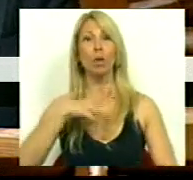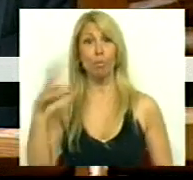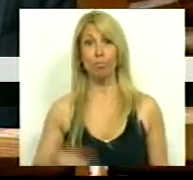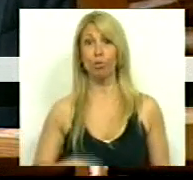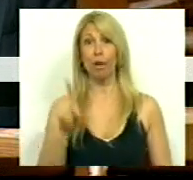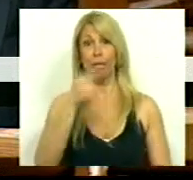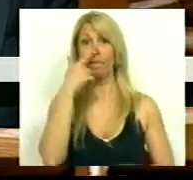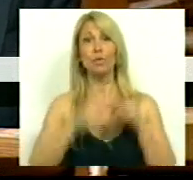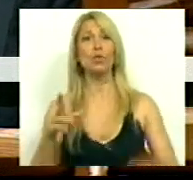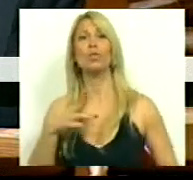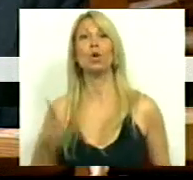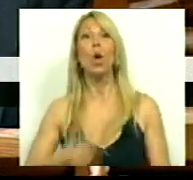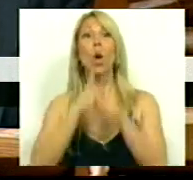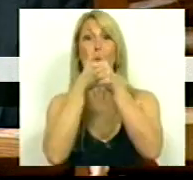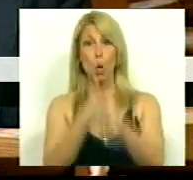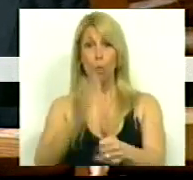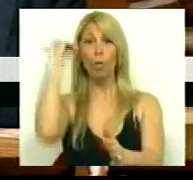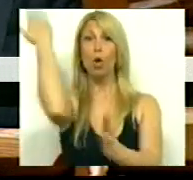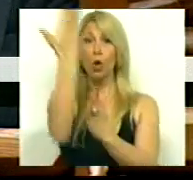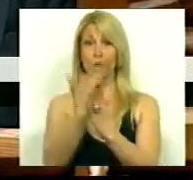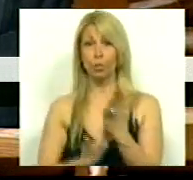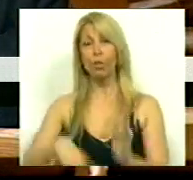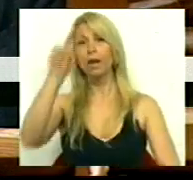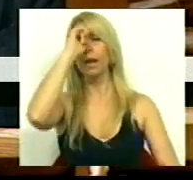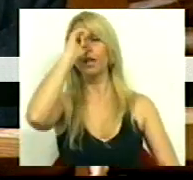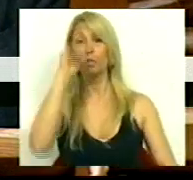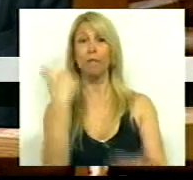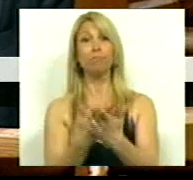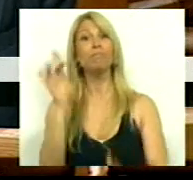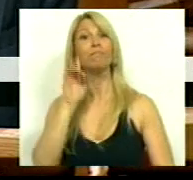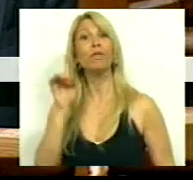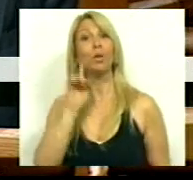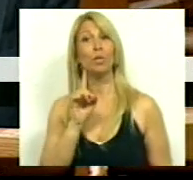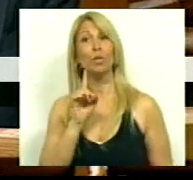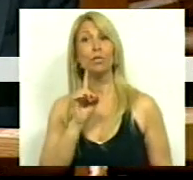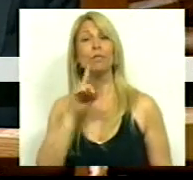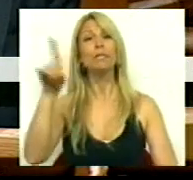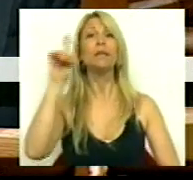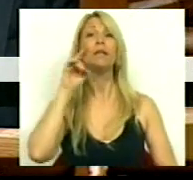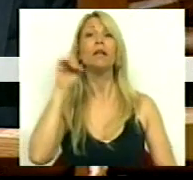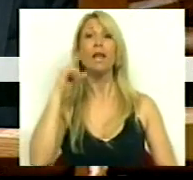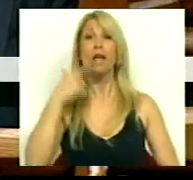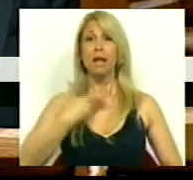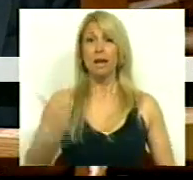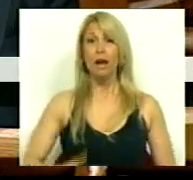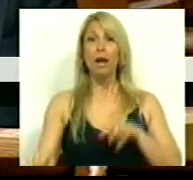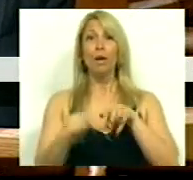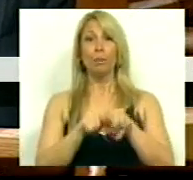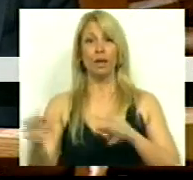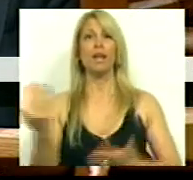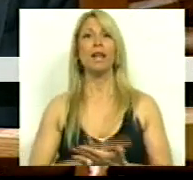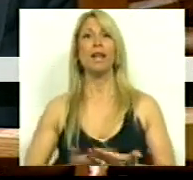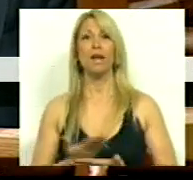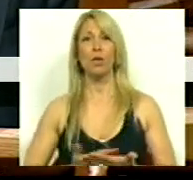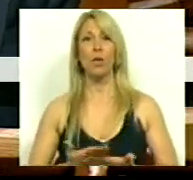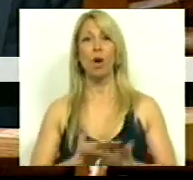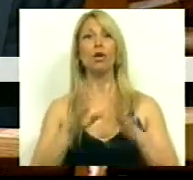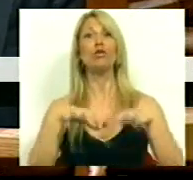os portugueses. Cumprir a Constituição e respeitar os seus valores, defender os direitos políticos,